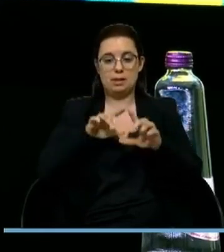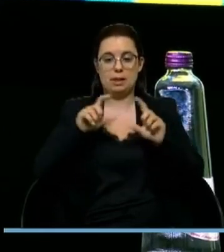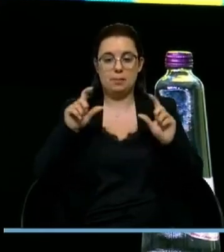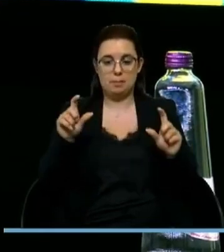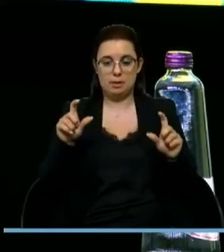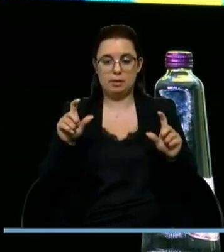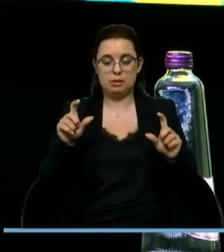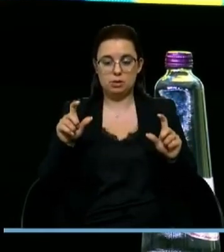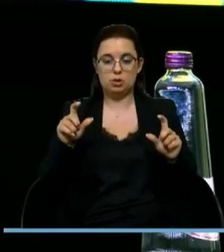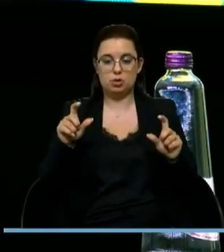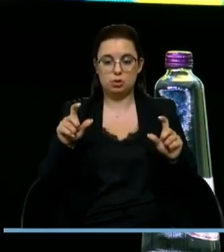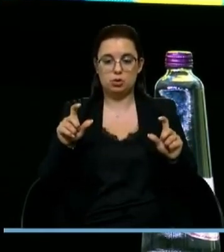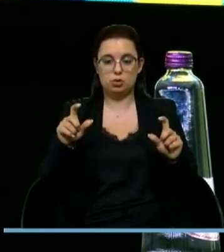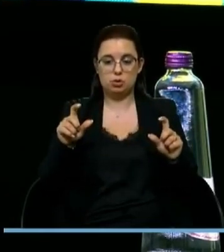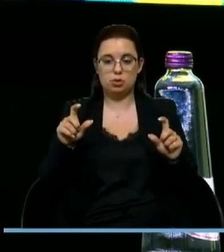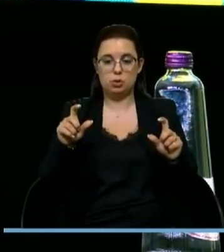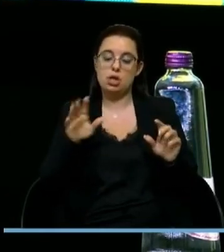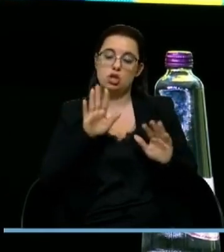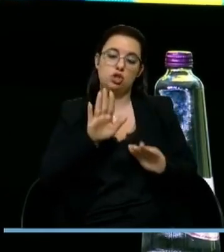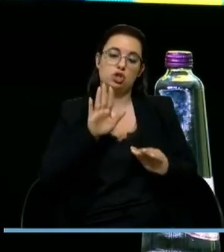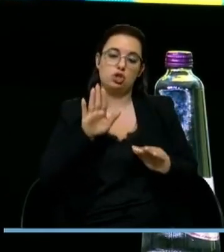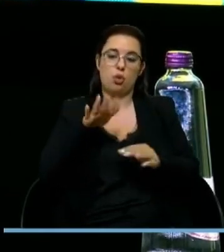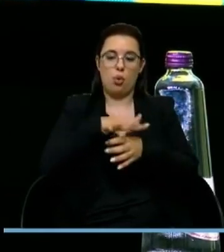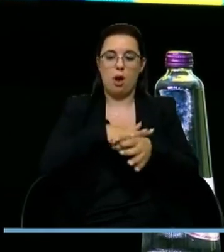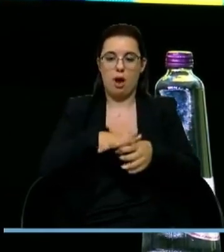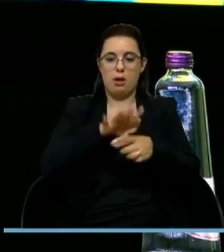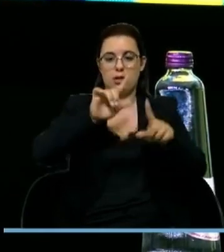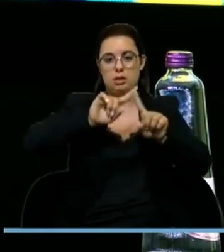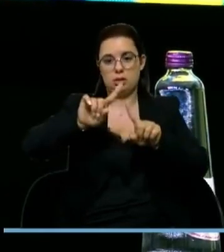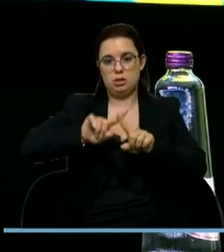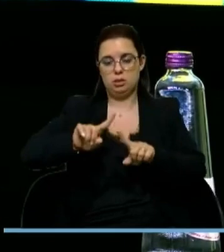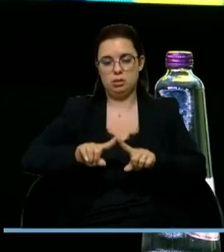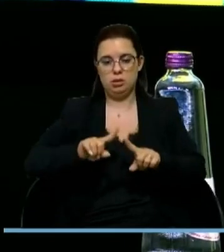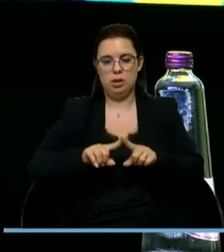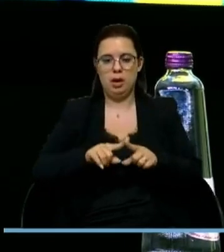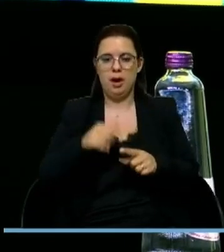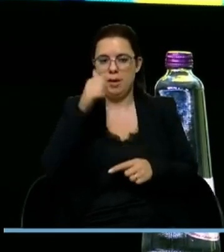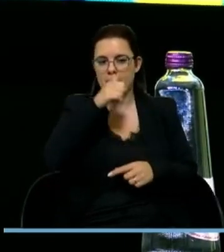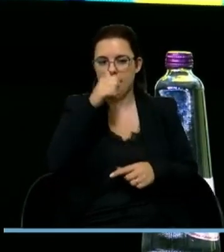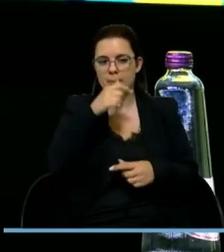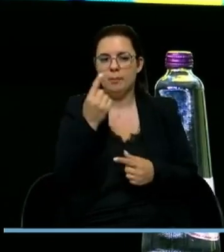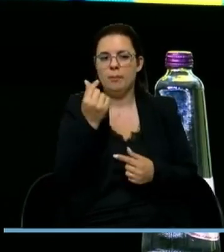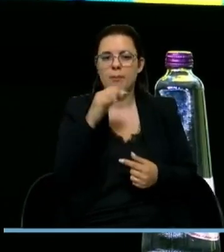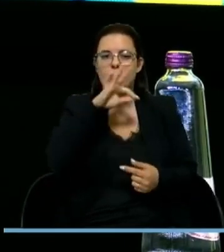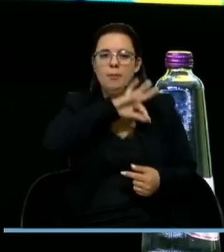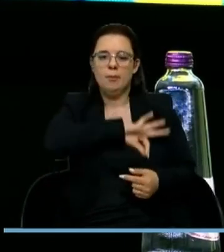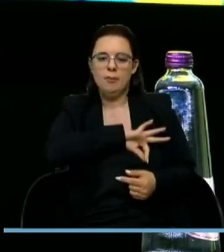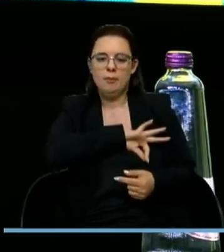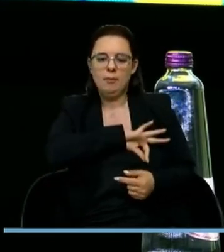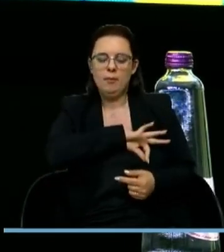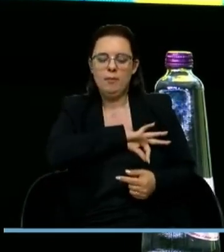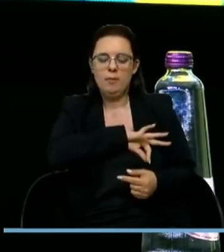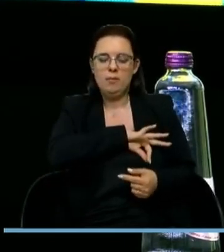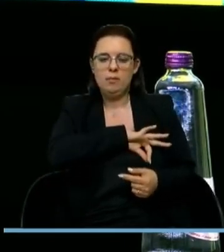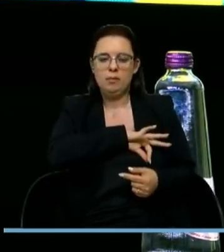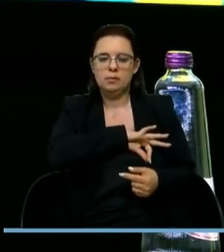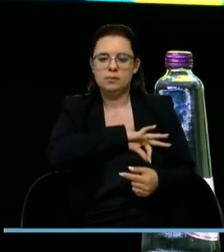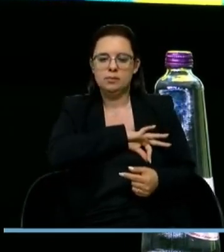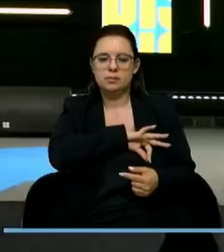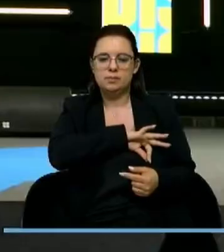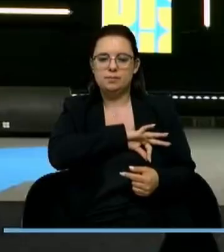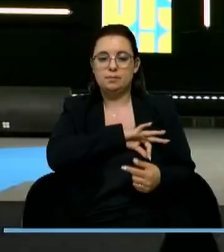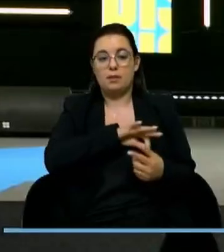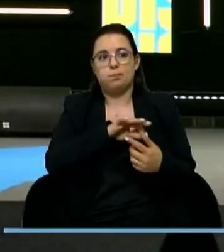empresas que estão em setores de atividade onde o capital, as necessidades de financiamento são preponderantes